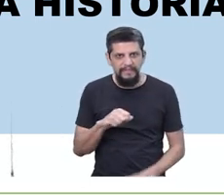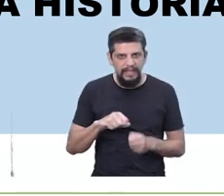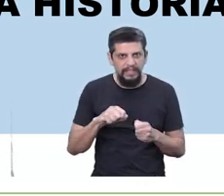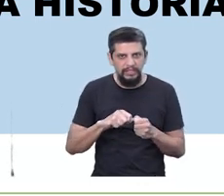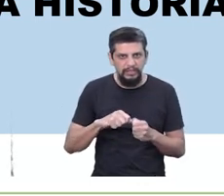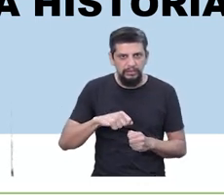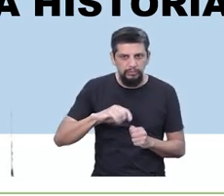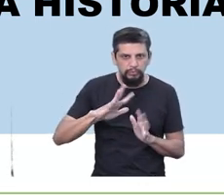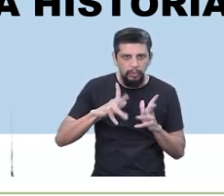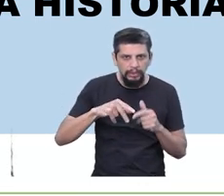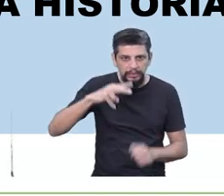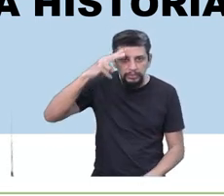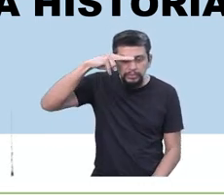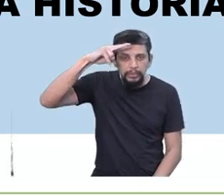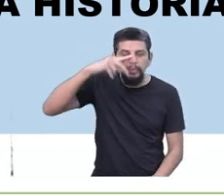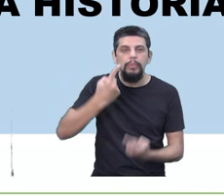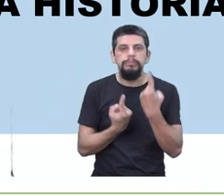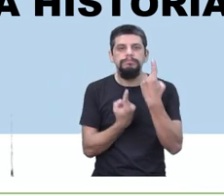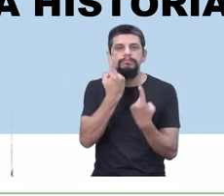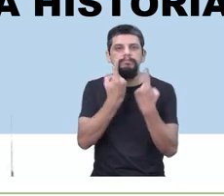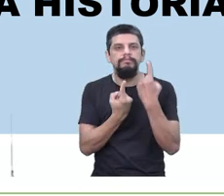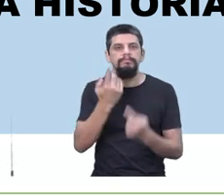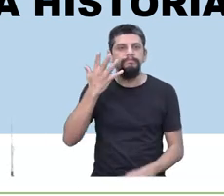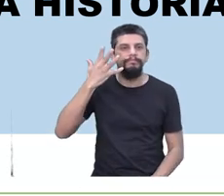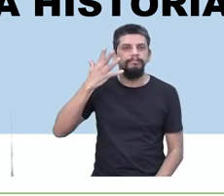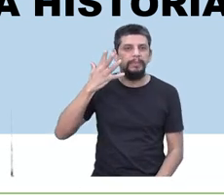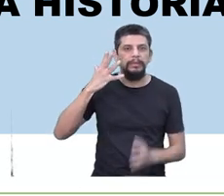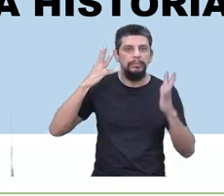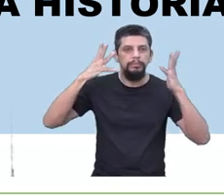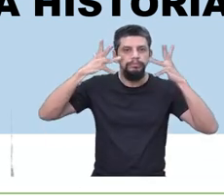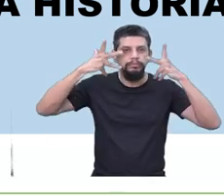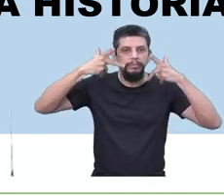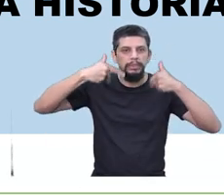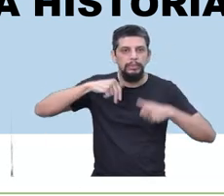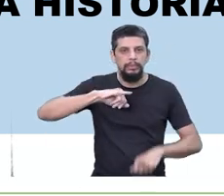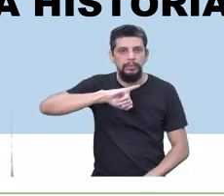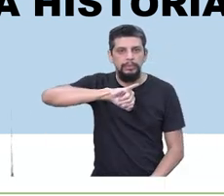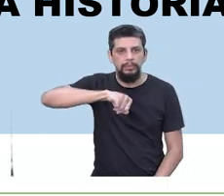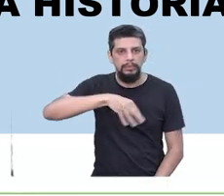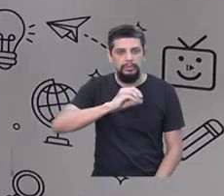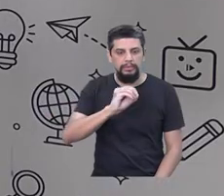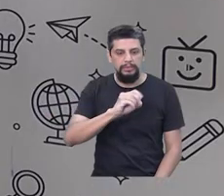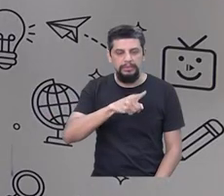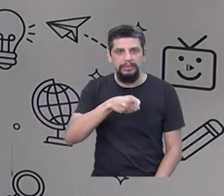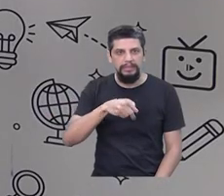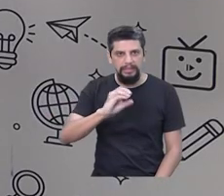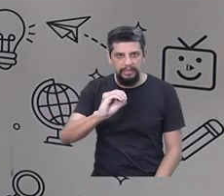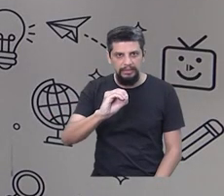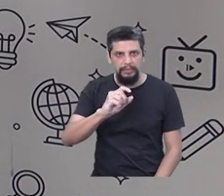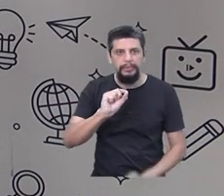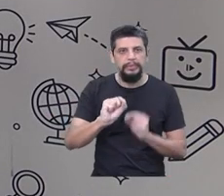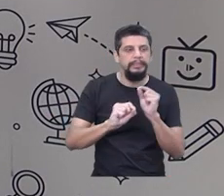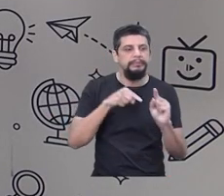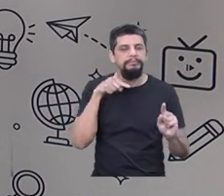desencadeador de toda a história. Qual foi o animal? Sim, o João Valentão. O que que ele